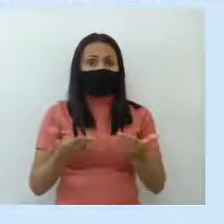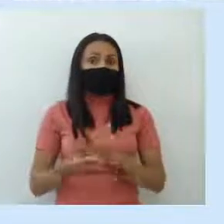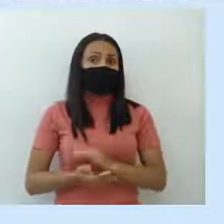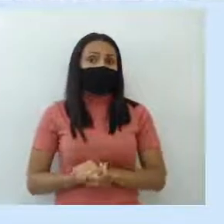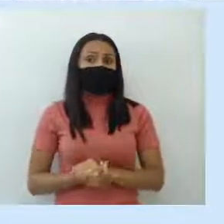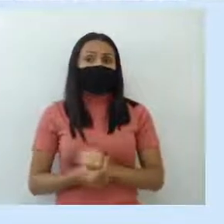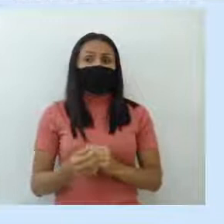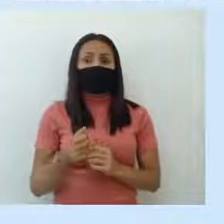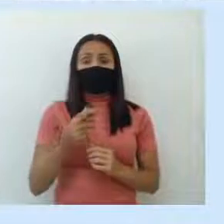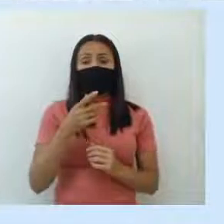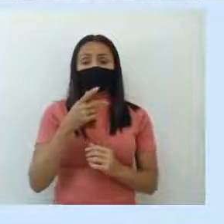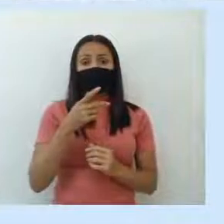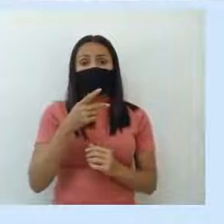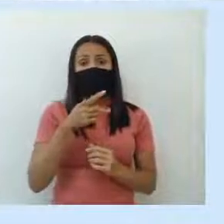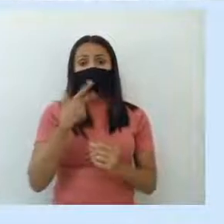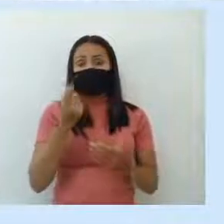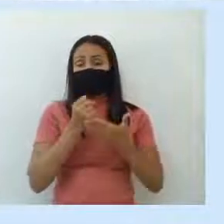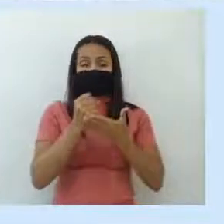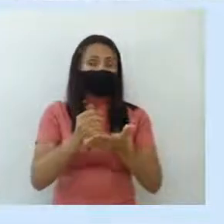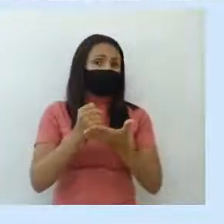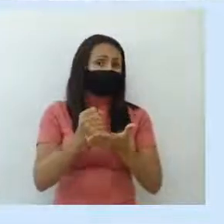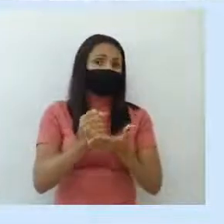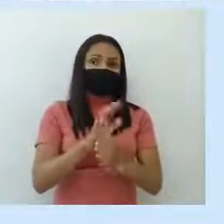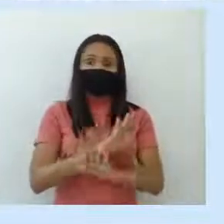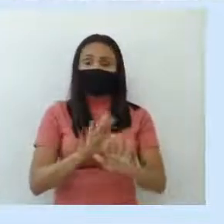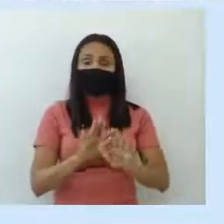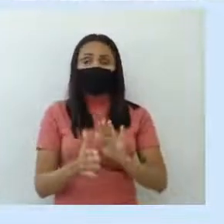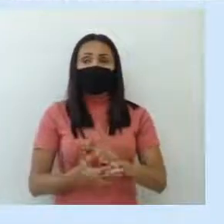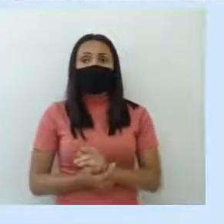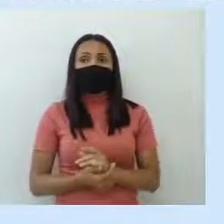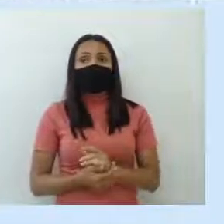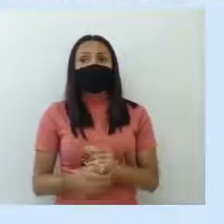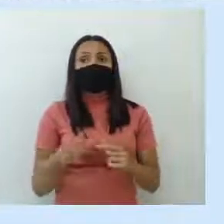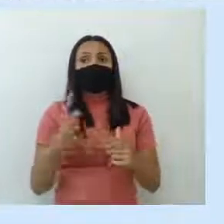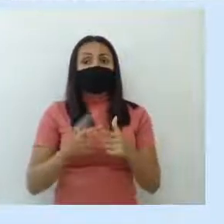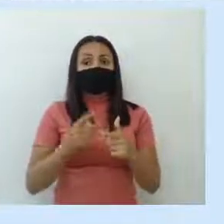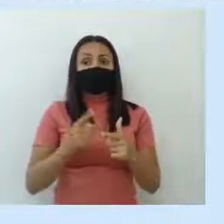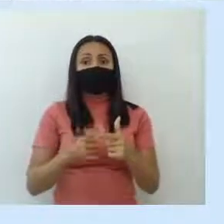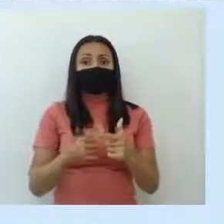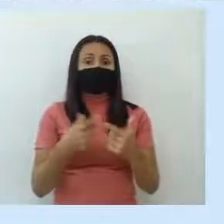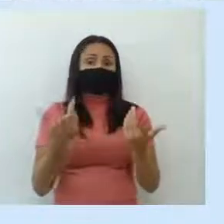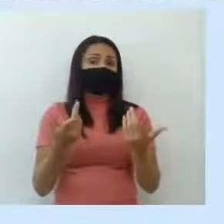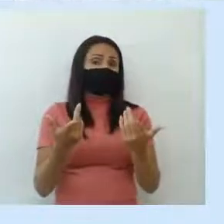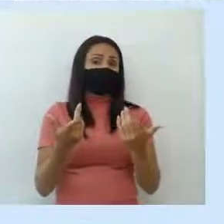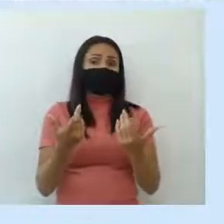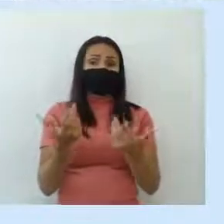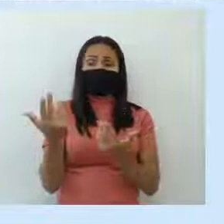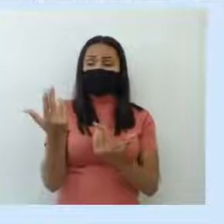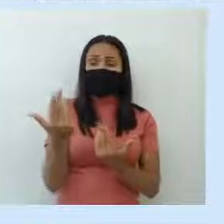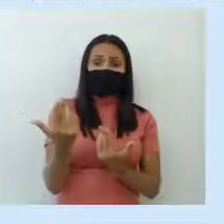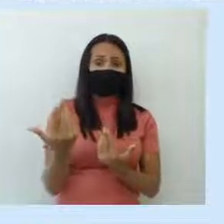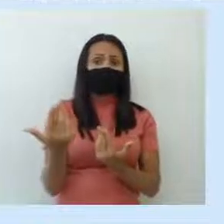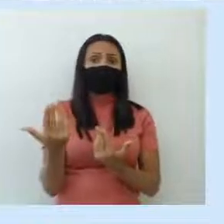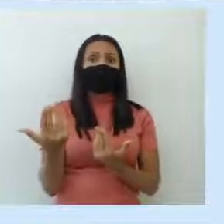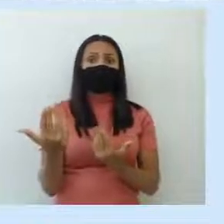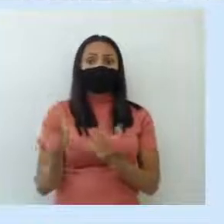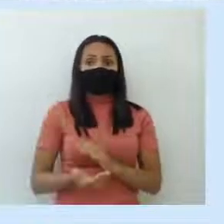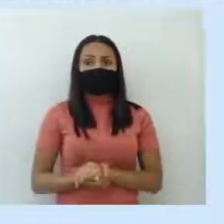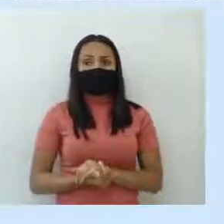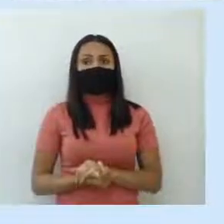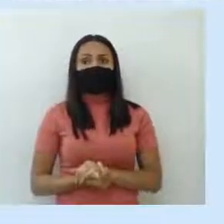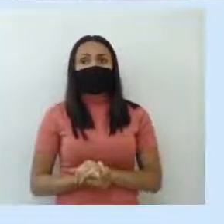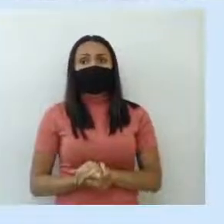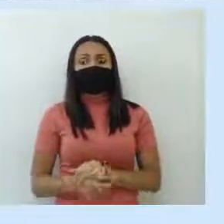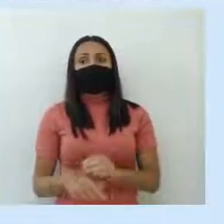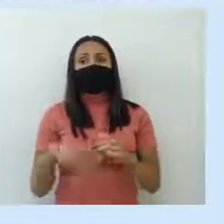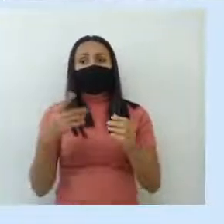língua, se ajudavam, porque estavam na mesma condição, né? Mesma condição. Então,